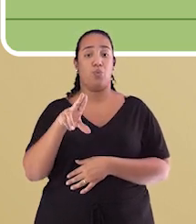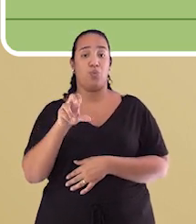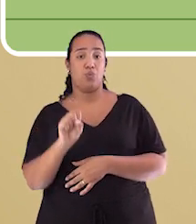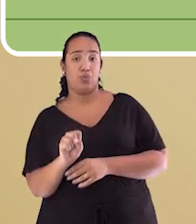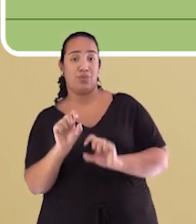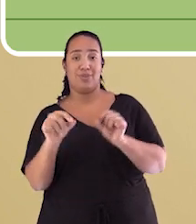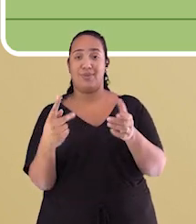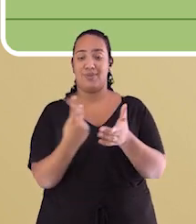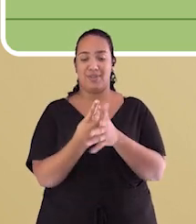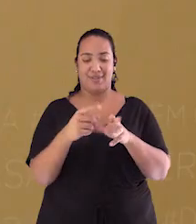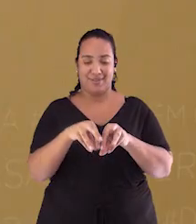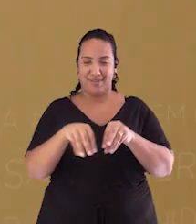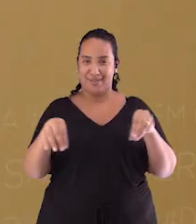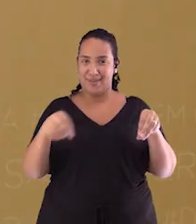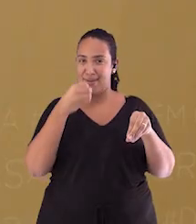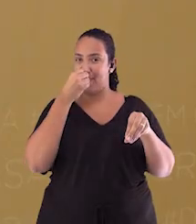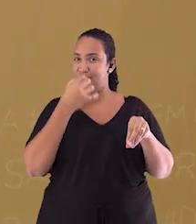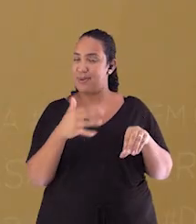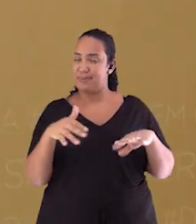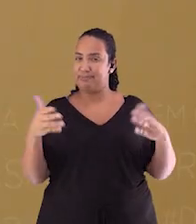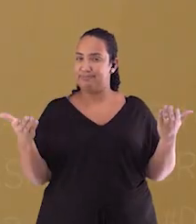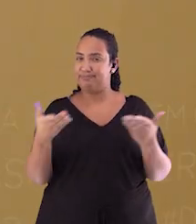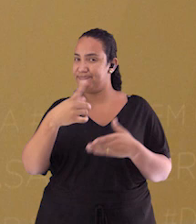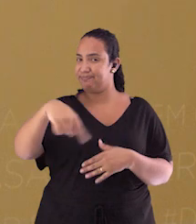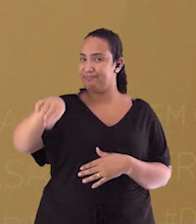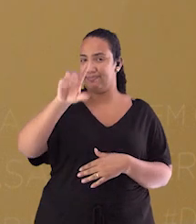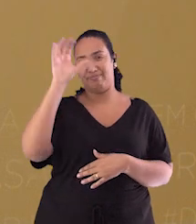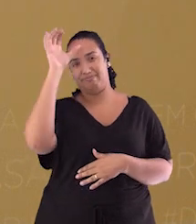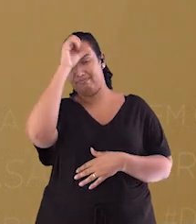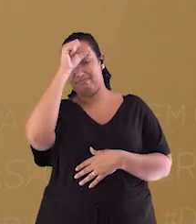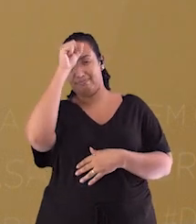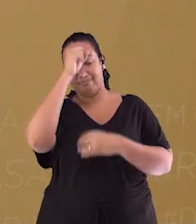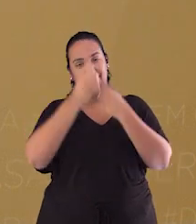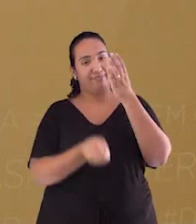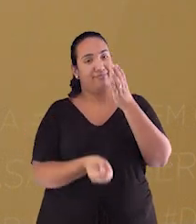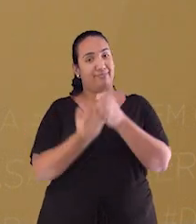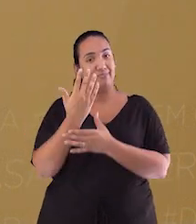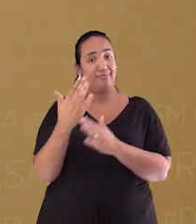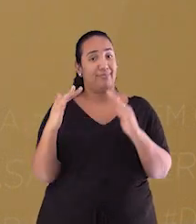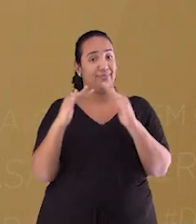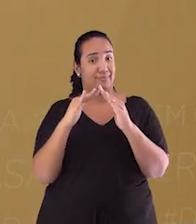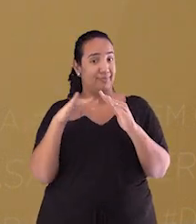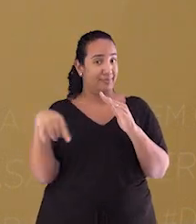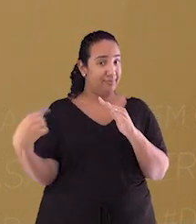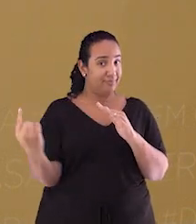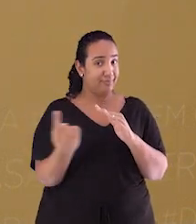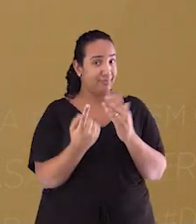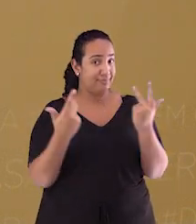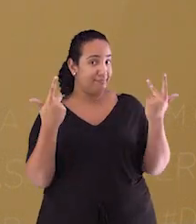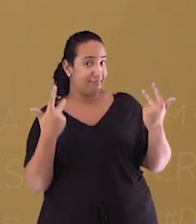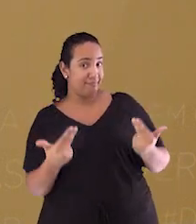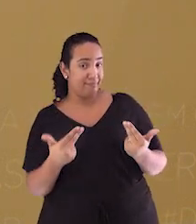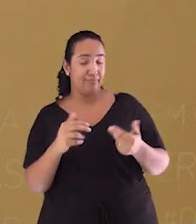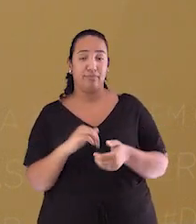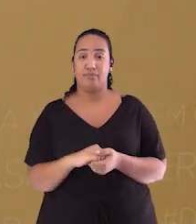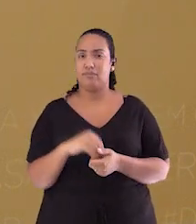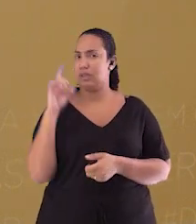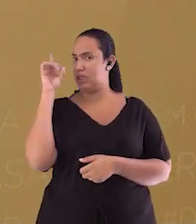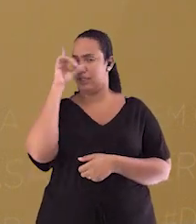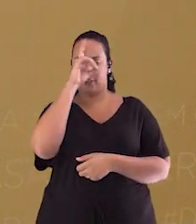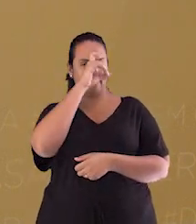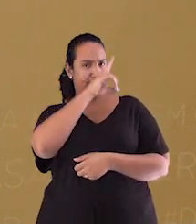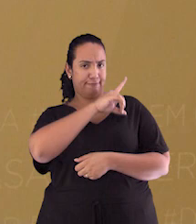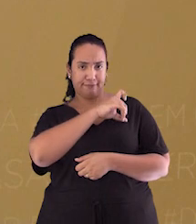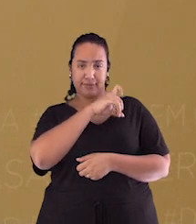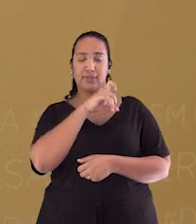saúde e fertilidade. O que você acha de aprender a fazer uma pequena composteira caseira aí na sua casa, que não é difícil de